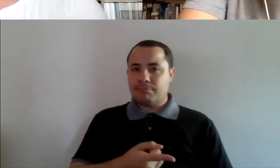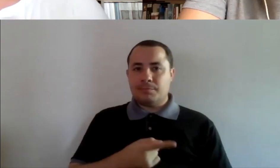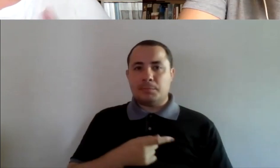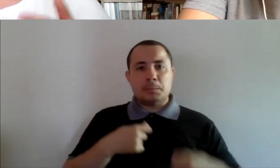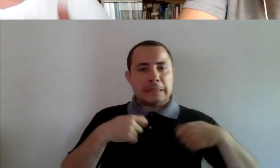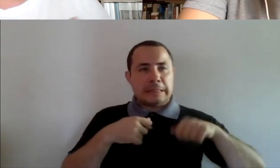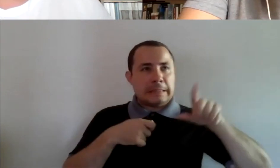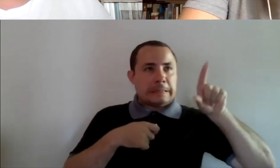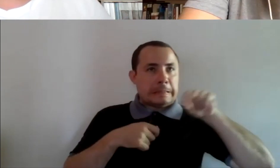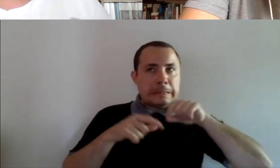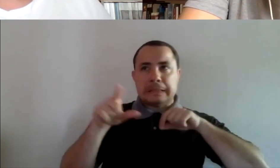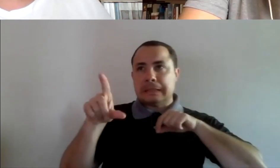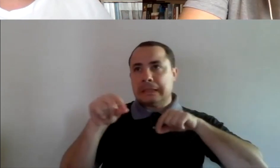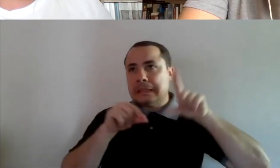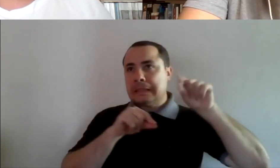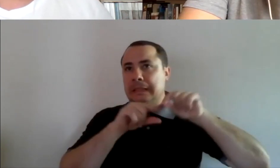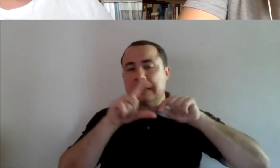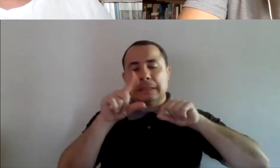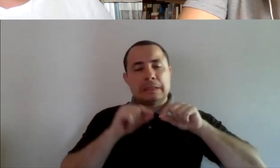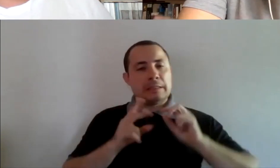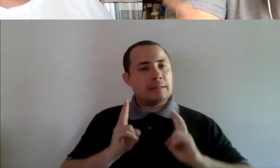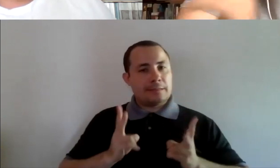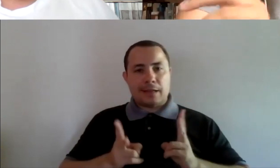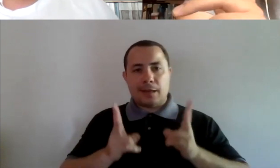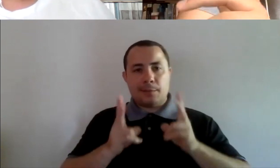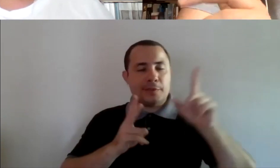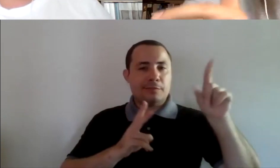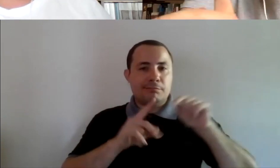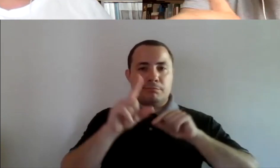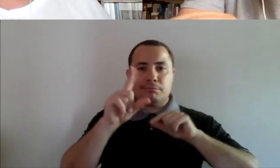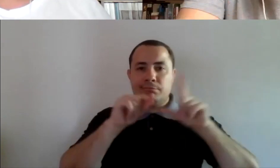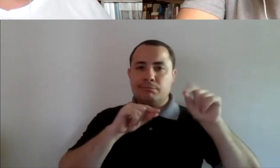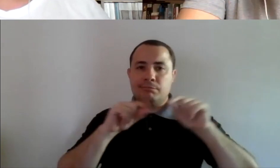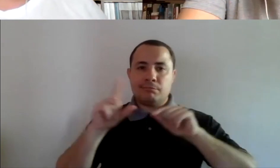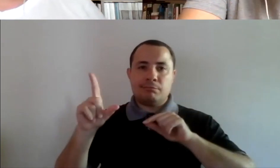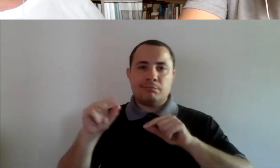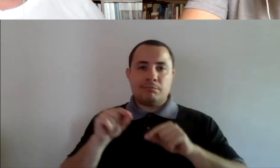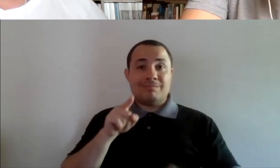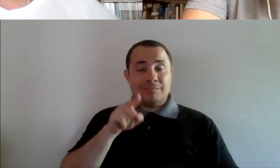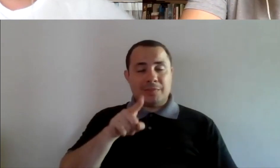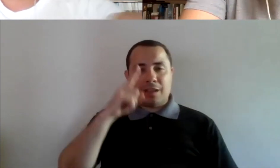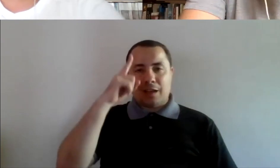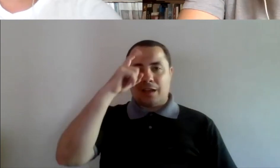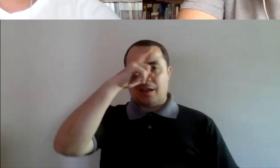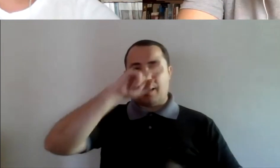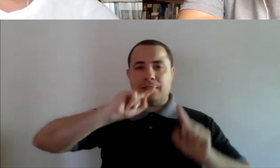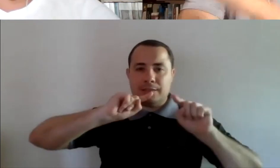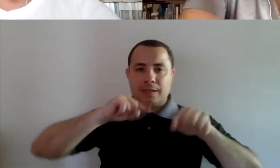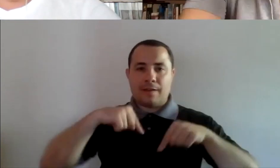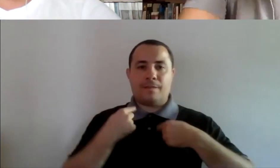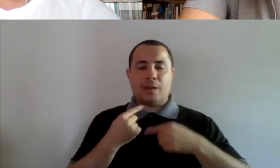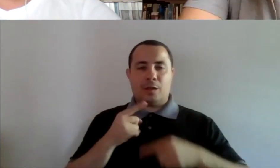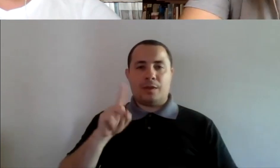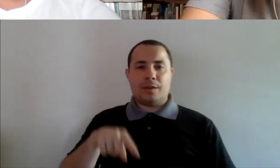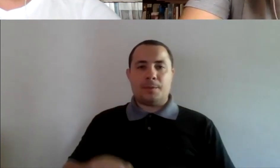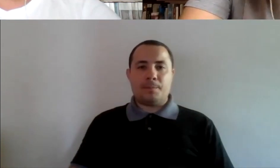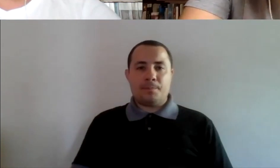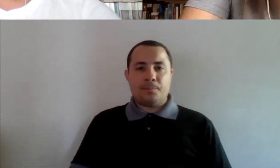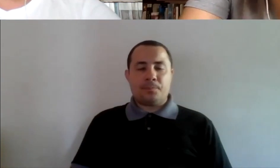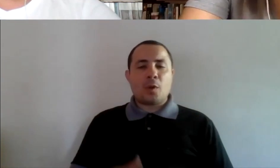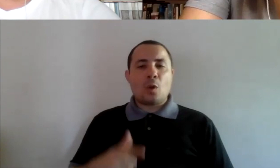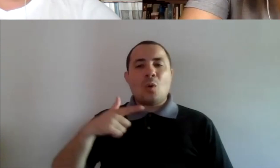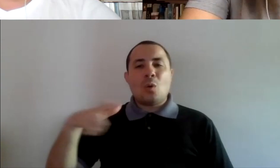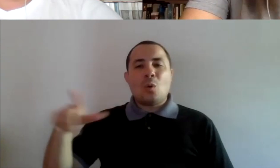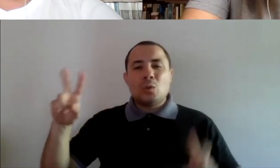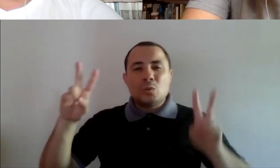escolher, você vai sempre precisar de seleção, né? E é esse um grande desafio. Eu acho que tem uma outra coisa, Tarso, que a gente não falou, que eu acho